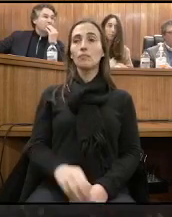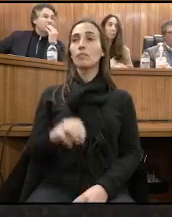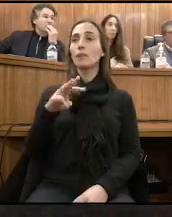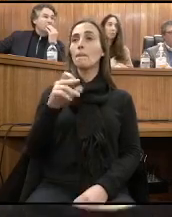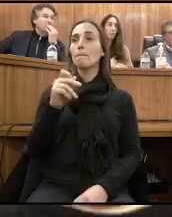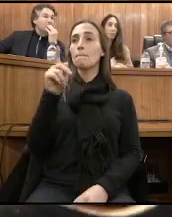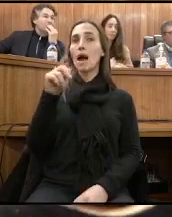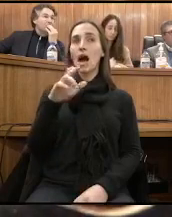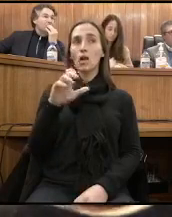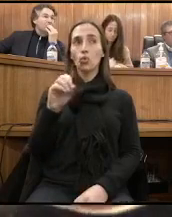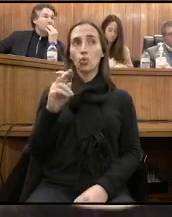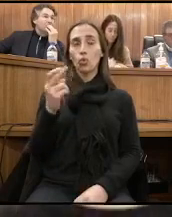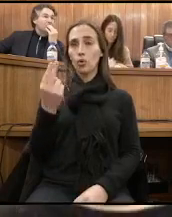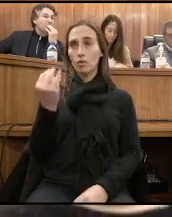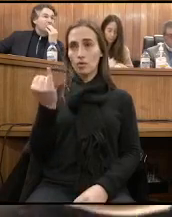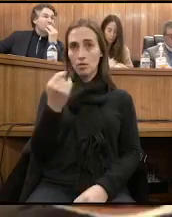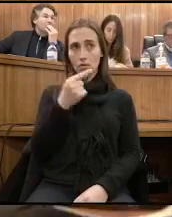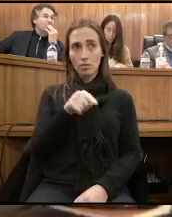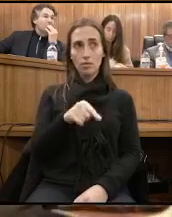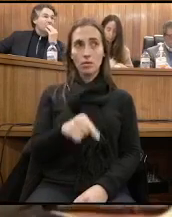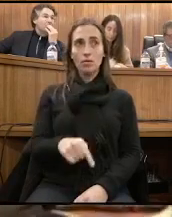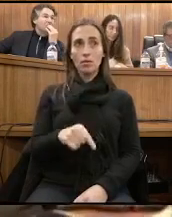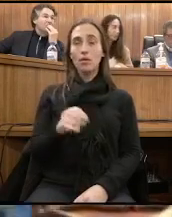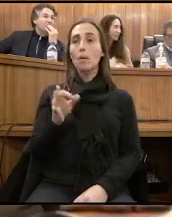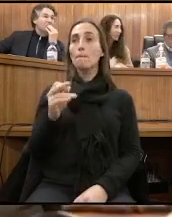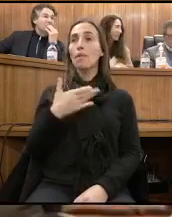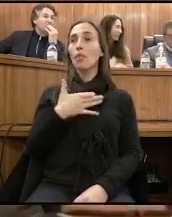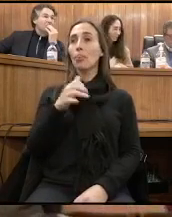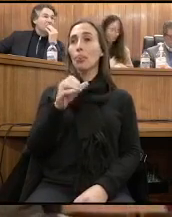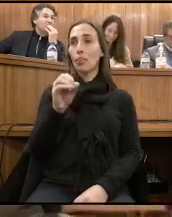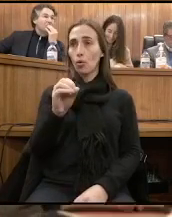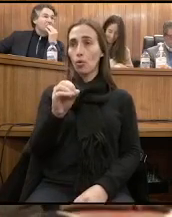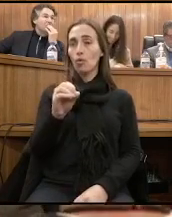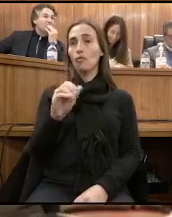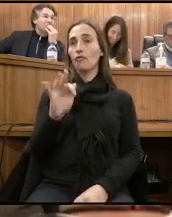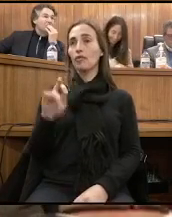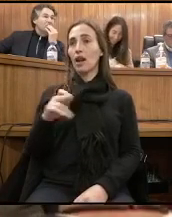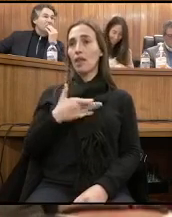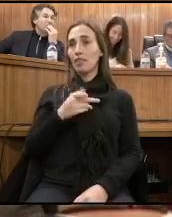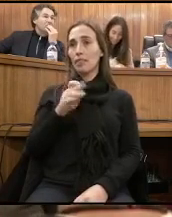Mário Rui está. Pedro Fernandes está.